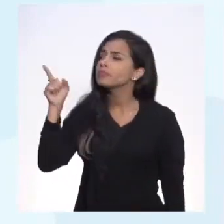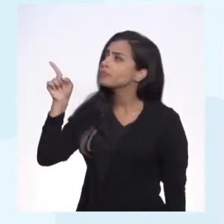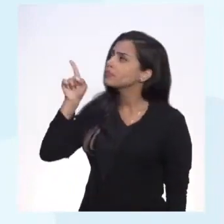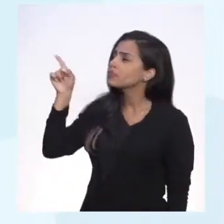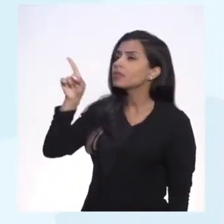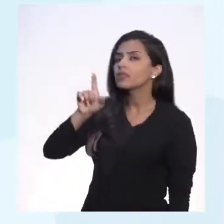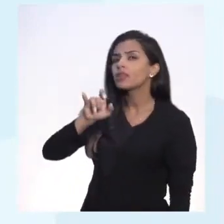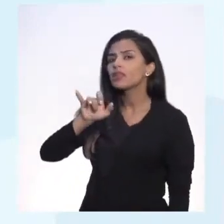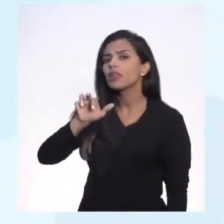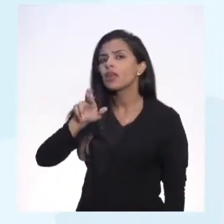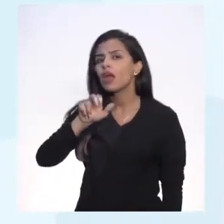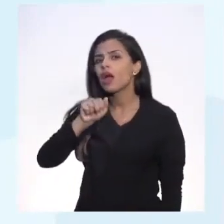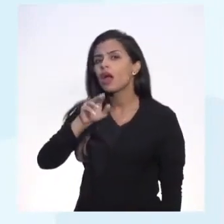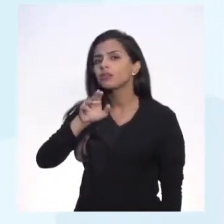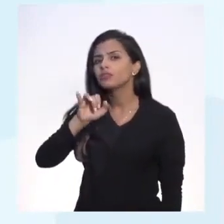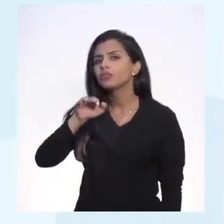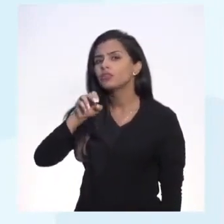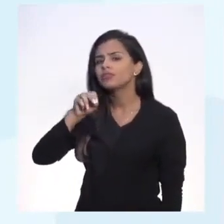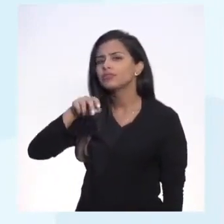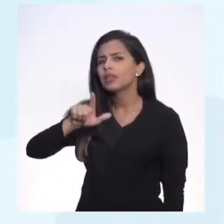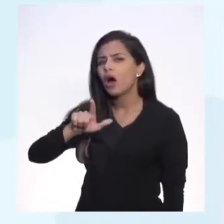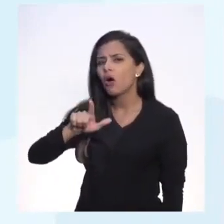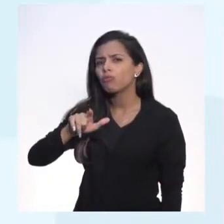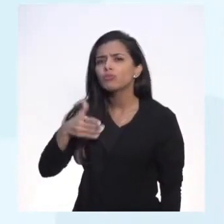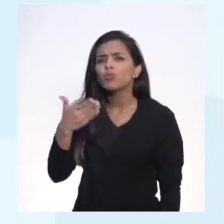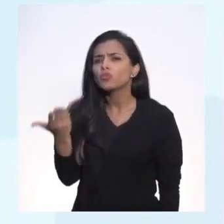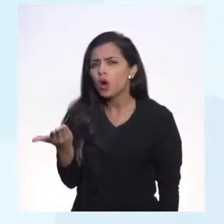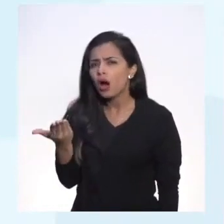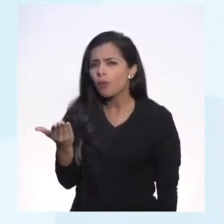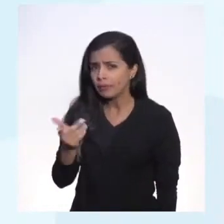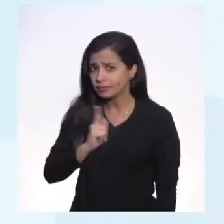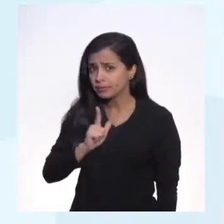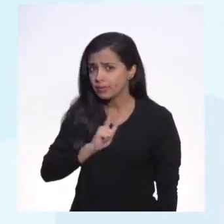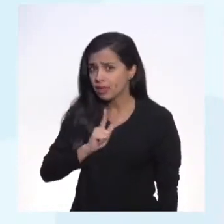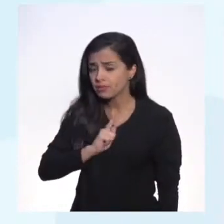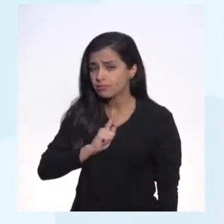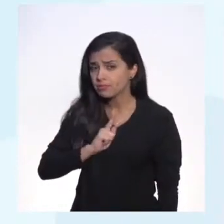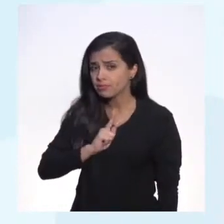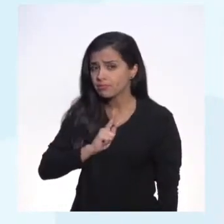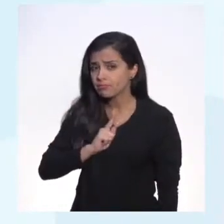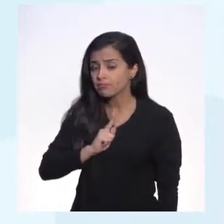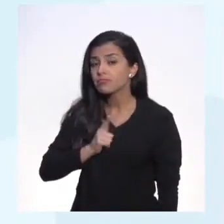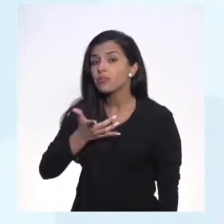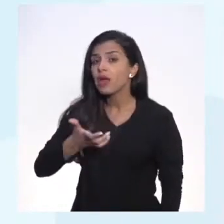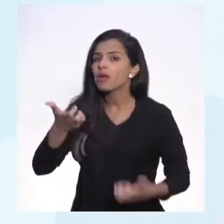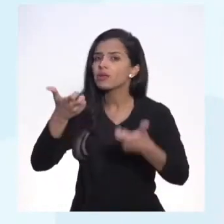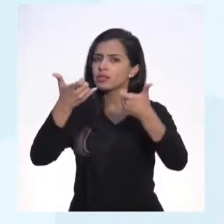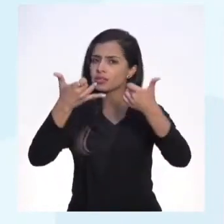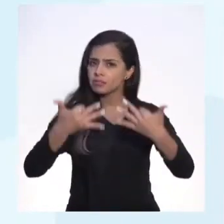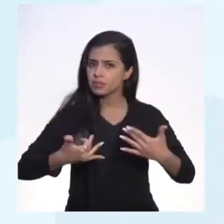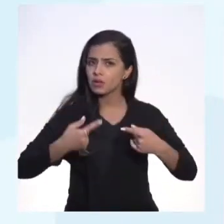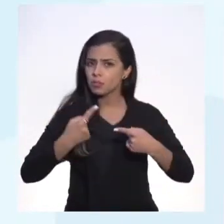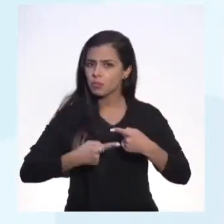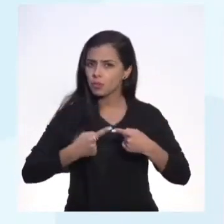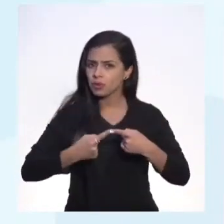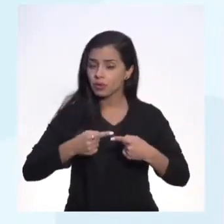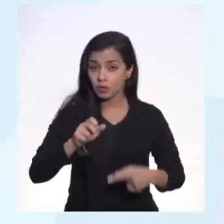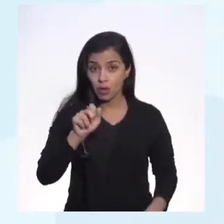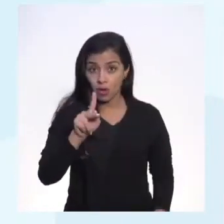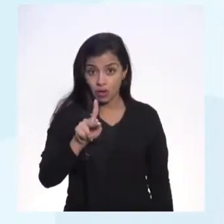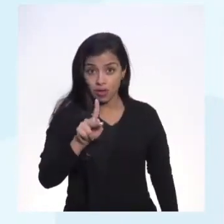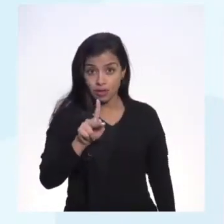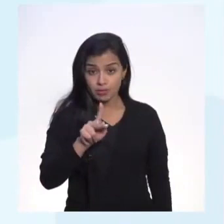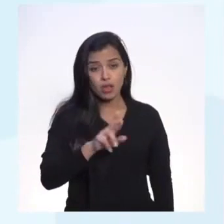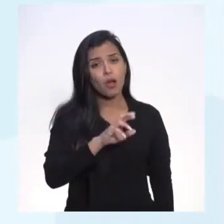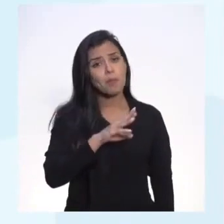é irracional. Será que algum deles é? E eu quero que vocês justifiquem por quê, ok?